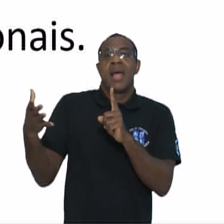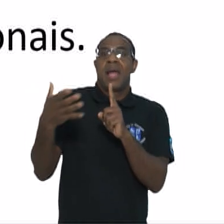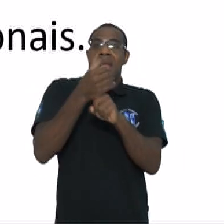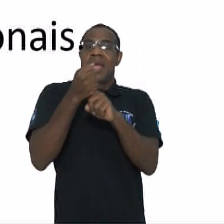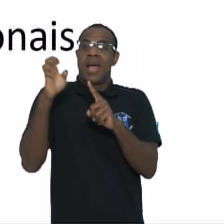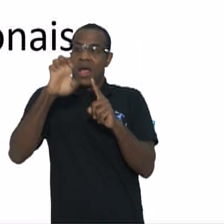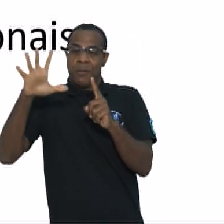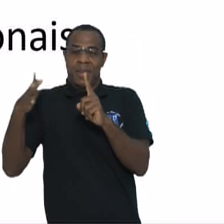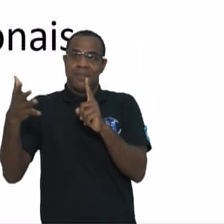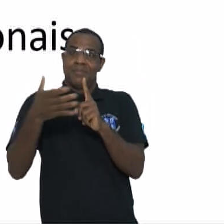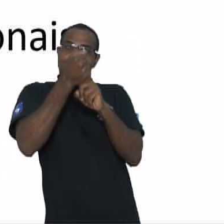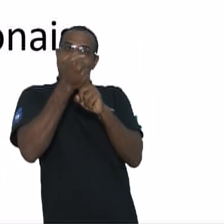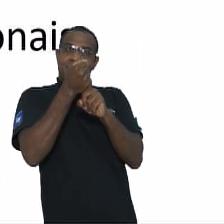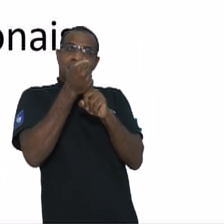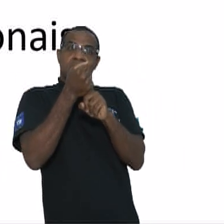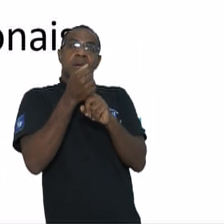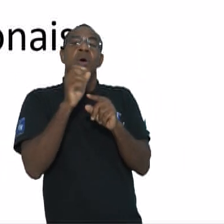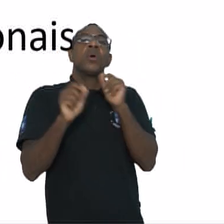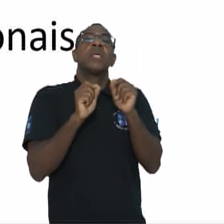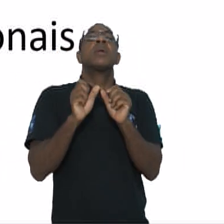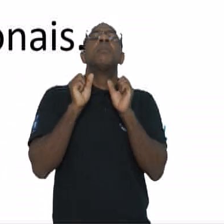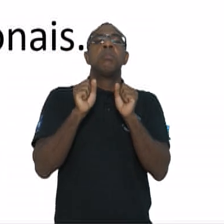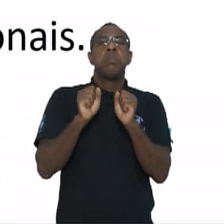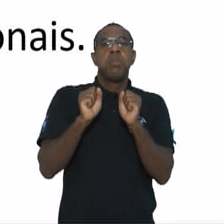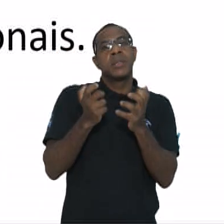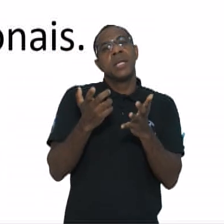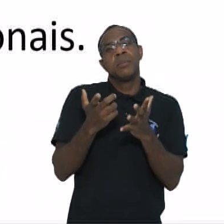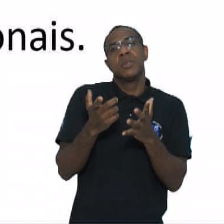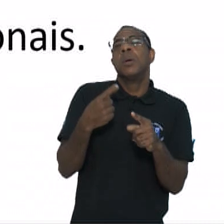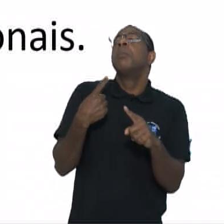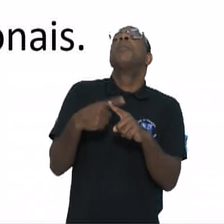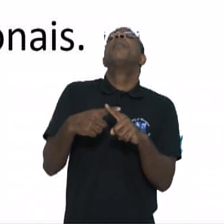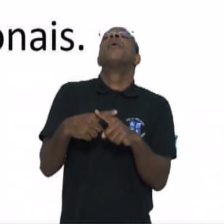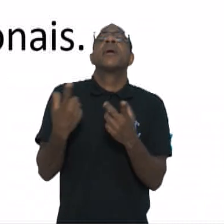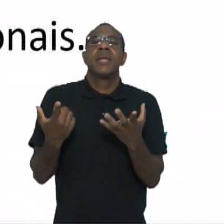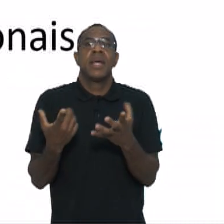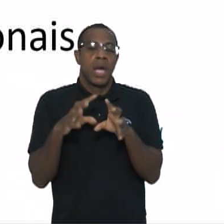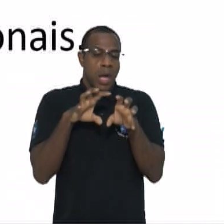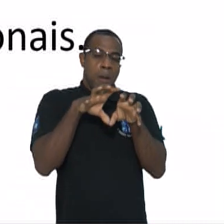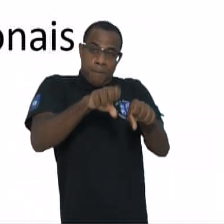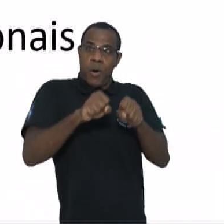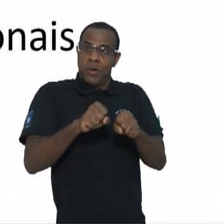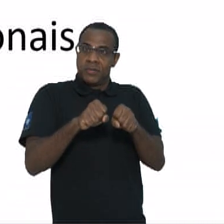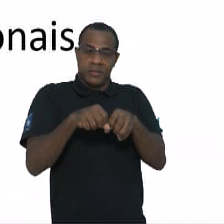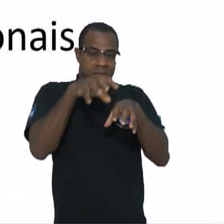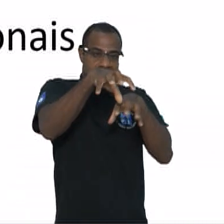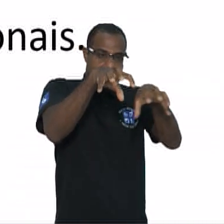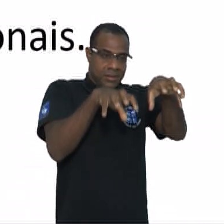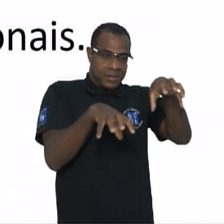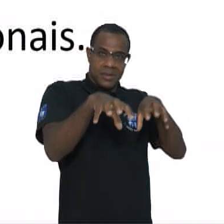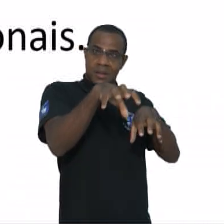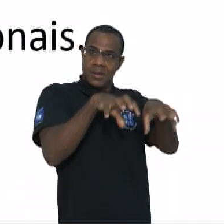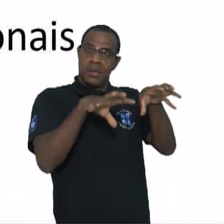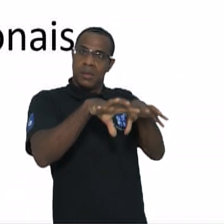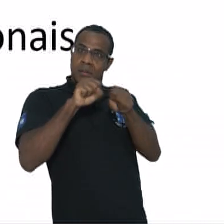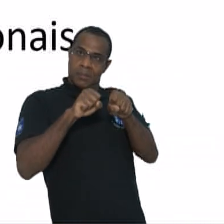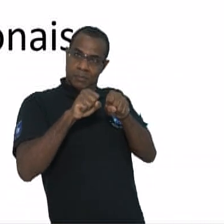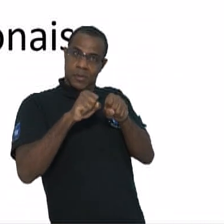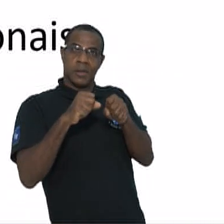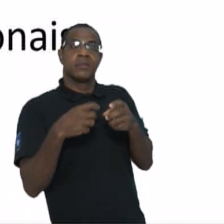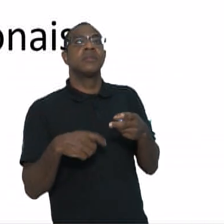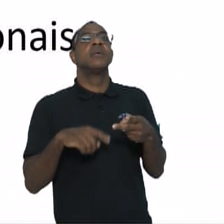vocês pensarem, o que nós podemos elencar ali como motivo? Posse das colônias era uma das